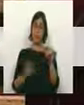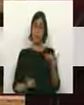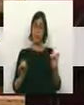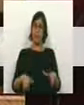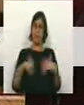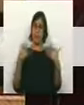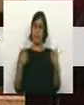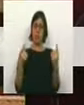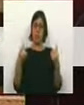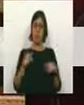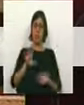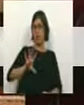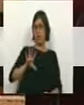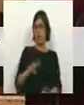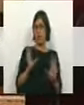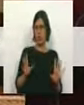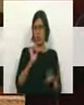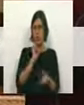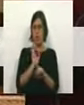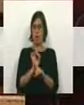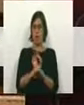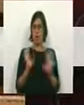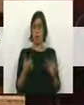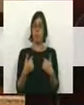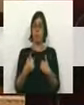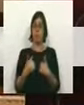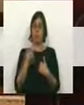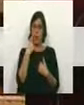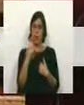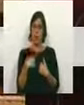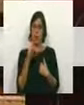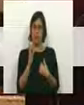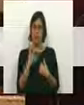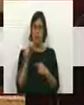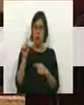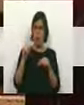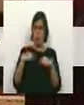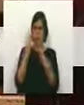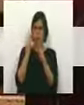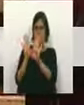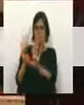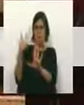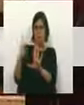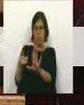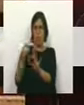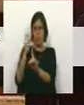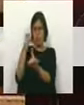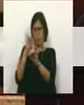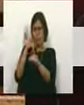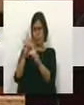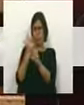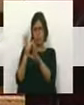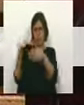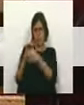inicial, há regiões nas quais nós já reconhecemos dinâmicas próprias, vocações